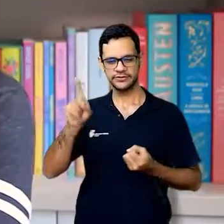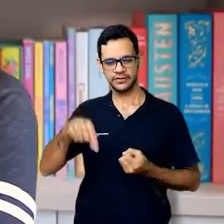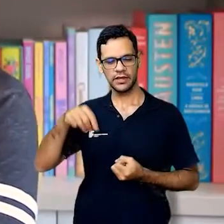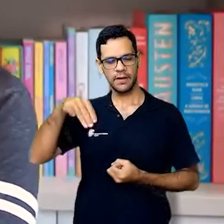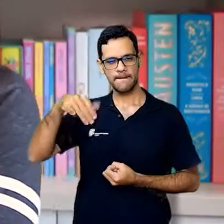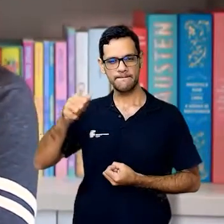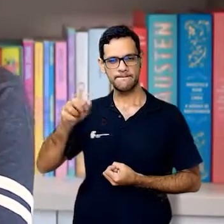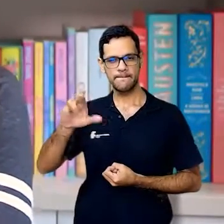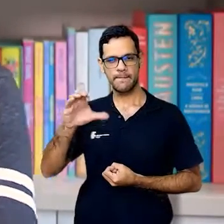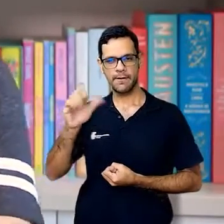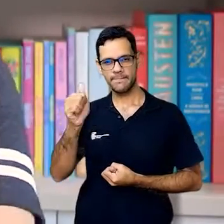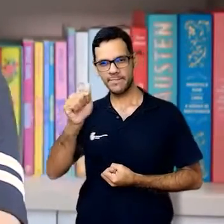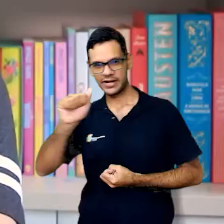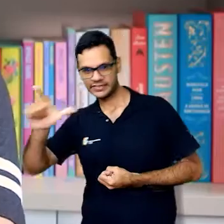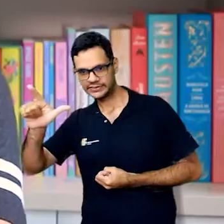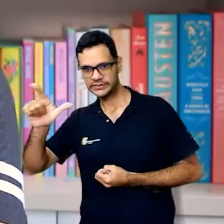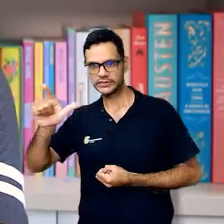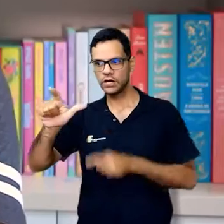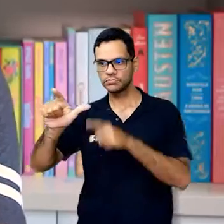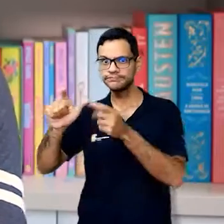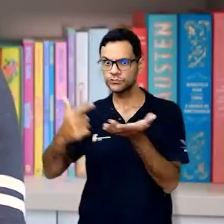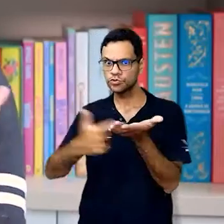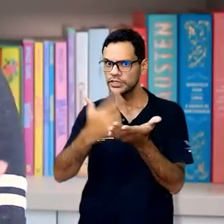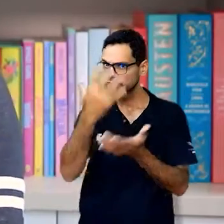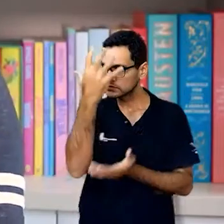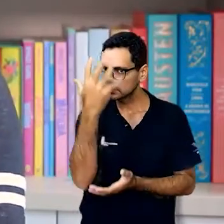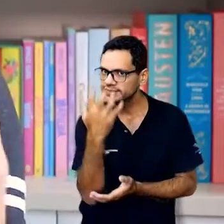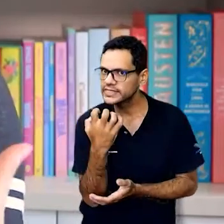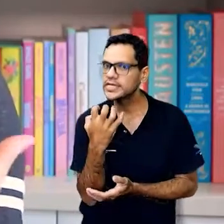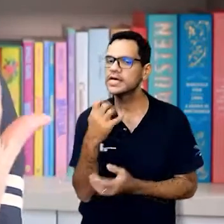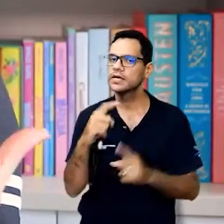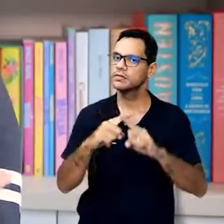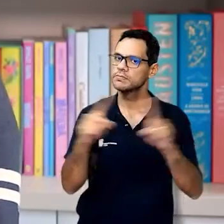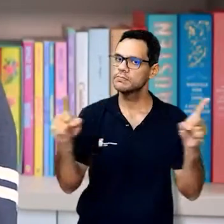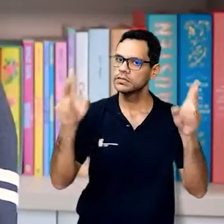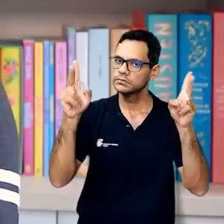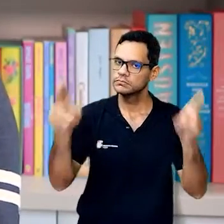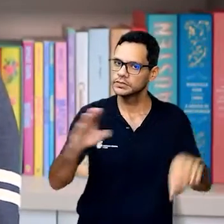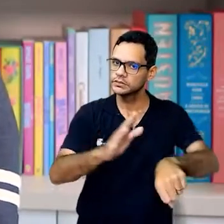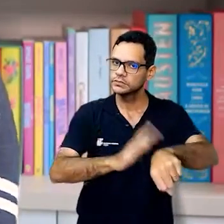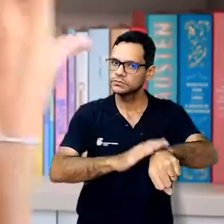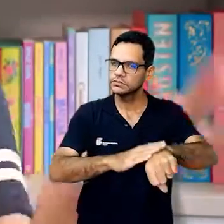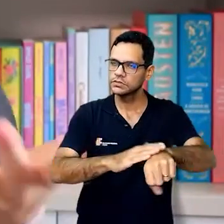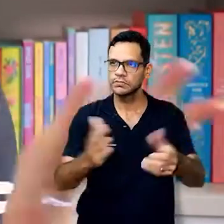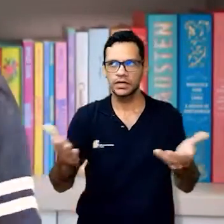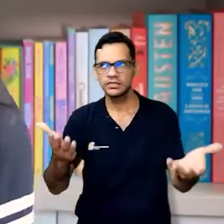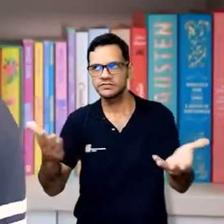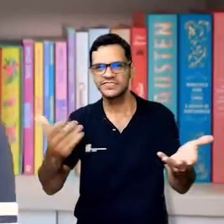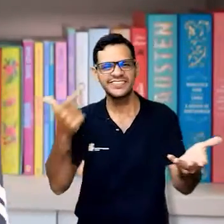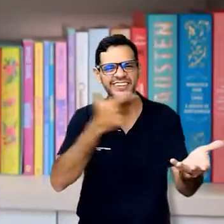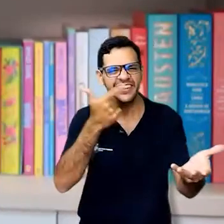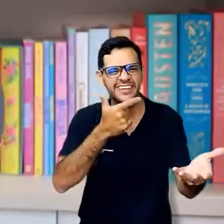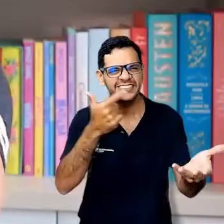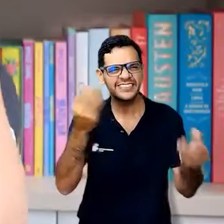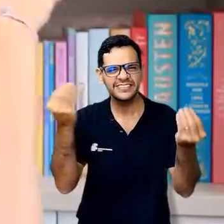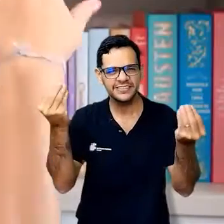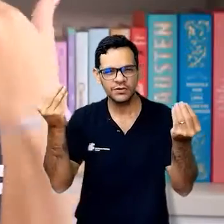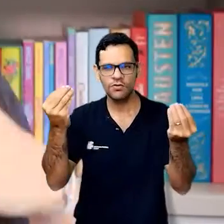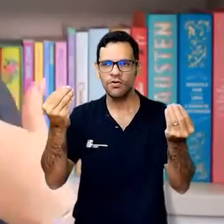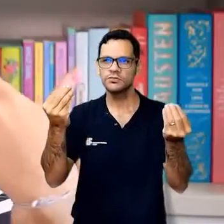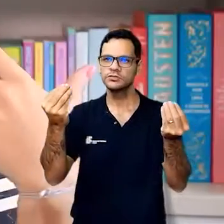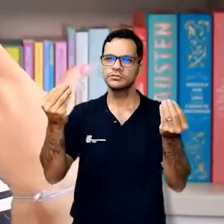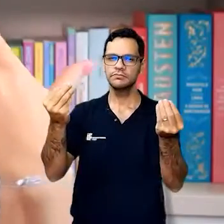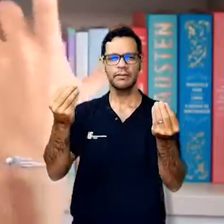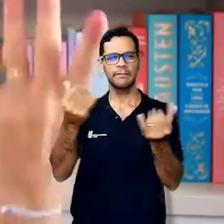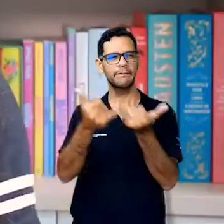poético, né, bem bonito, do Marçal Aquino, e é um livro um tanto sério, mas que ao mesmo tempo ele não se leva a sério, não sei como explicar